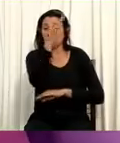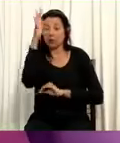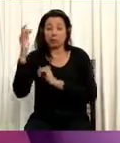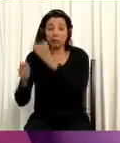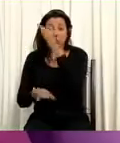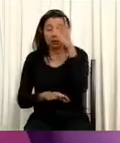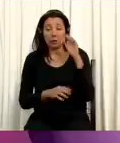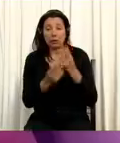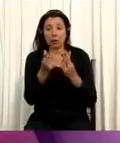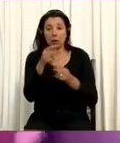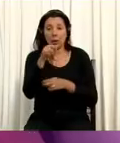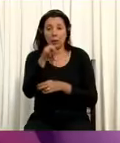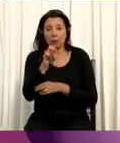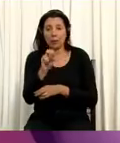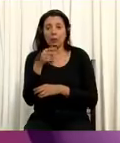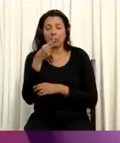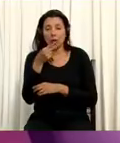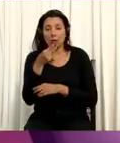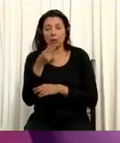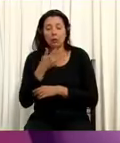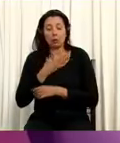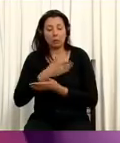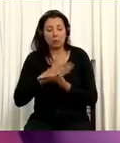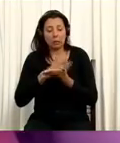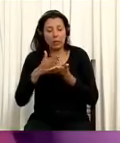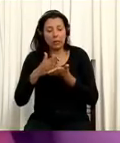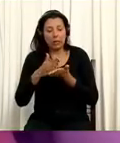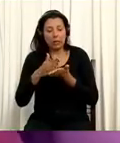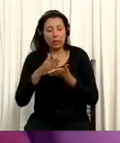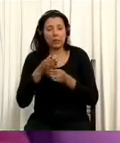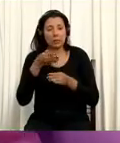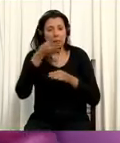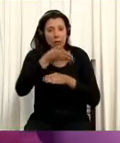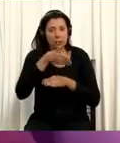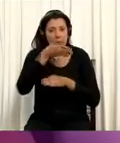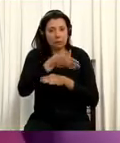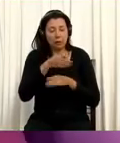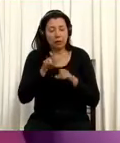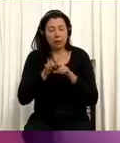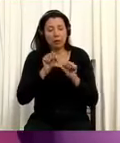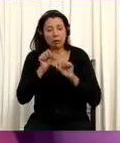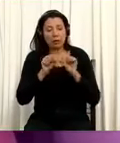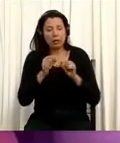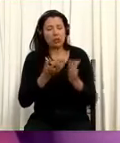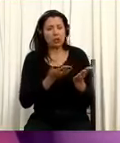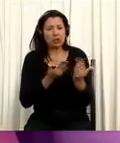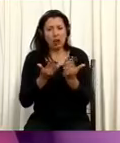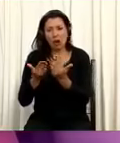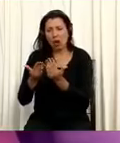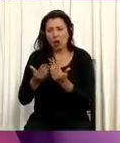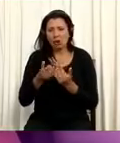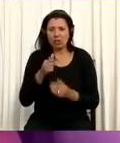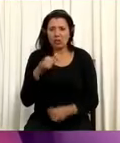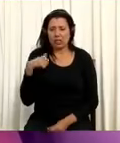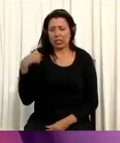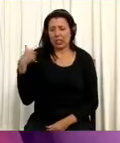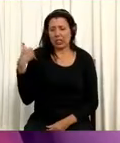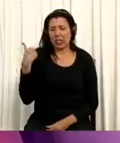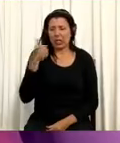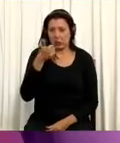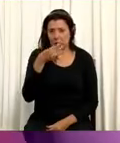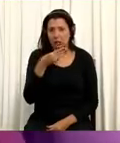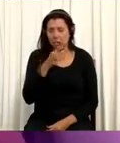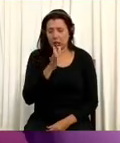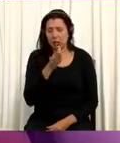a Meg falou, eu comecei a participar do movimento social ainda muito jovem, com 13 anos,